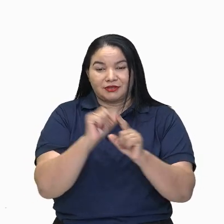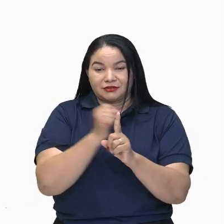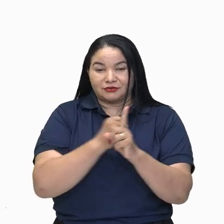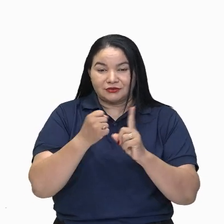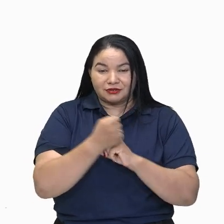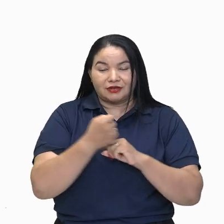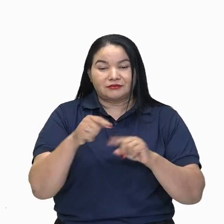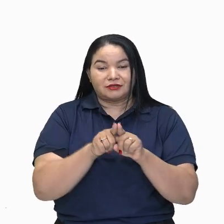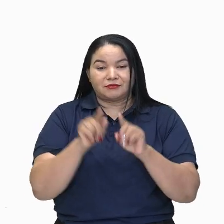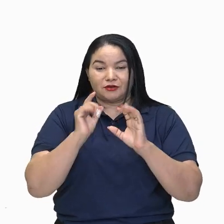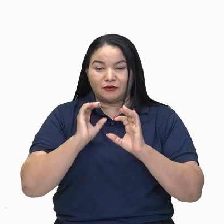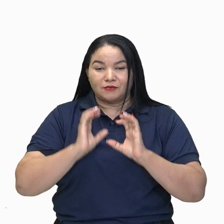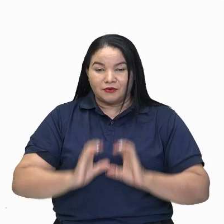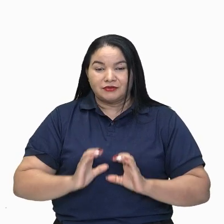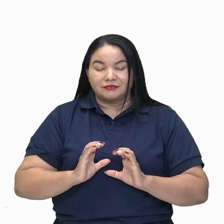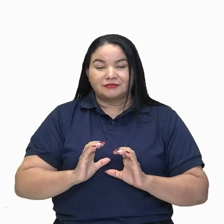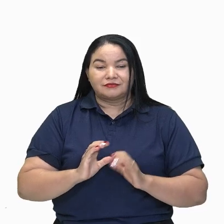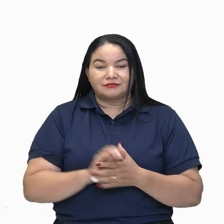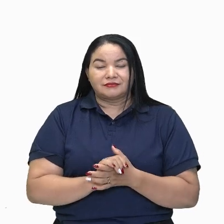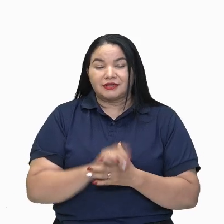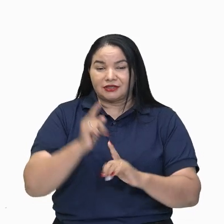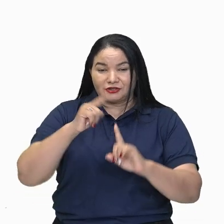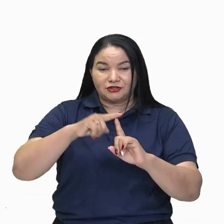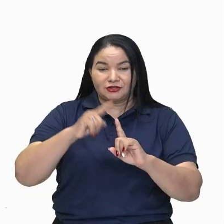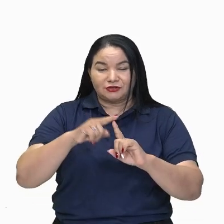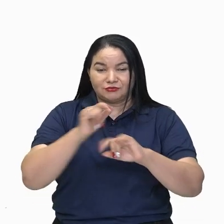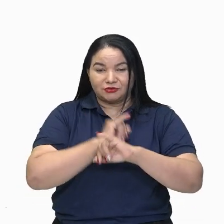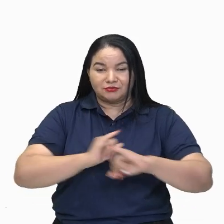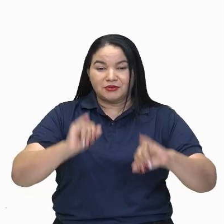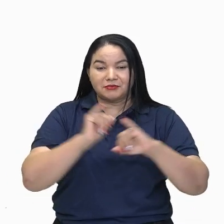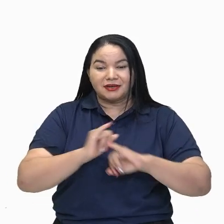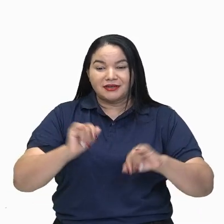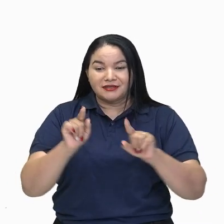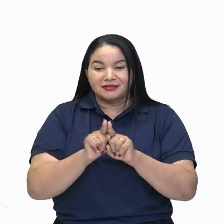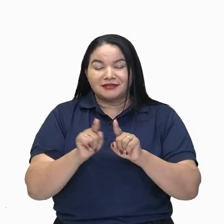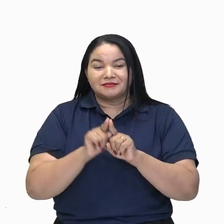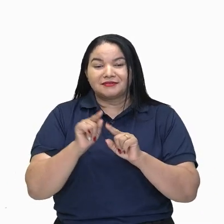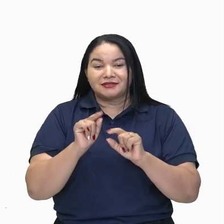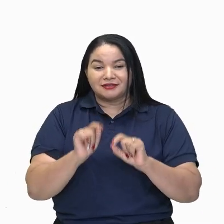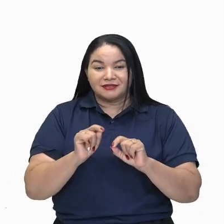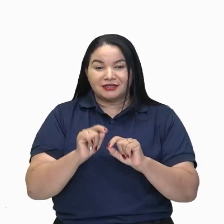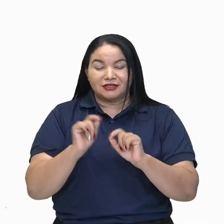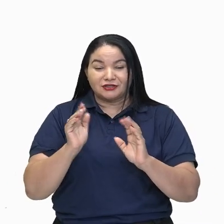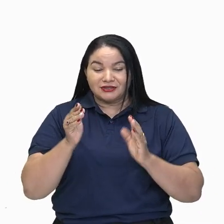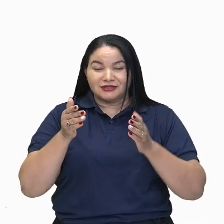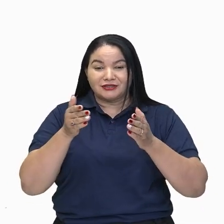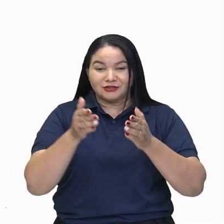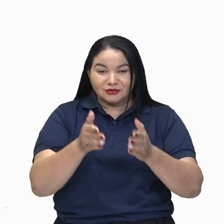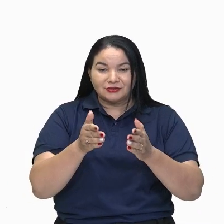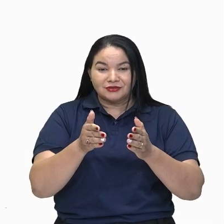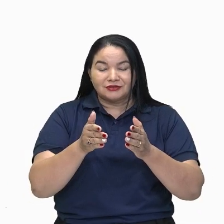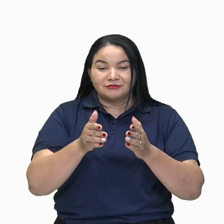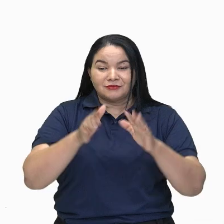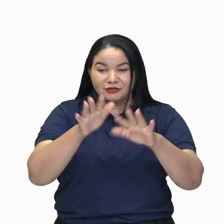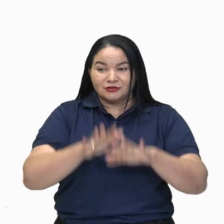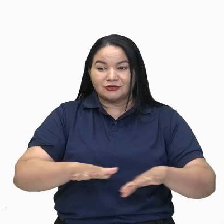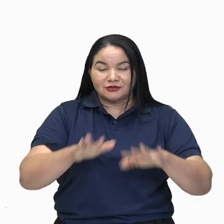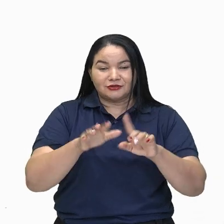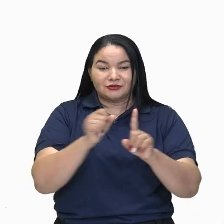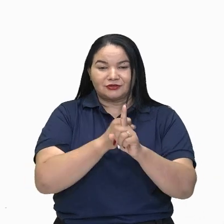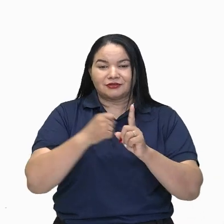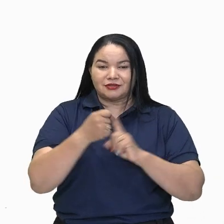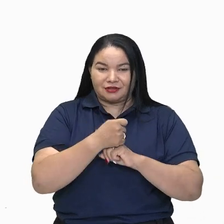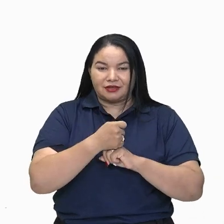Então, observe que esse tipo de propaganda, ele direciona para a sociedade como um